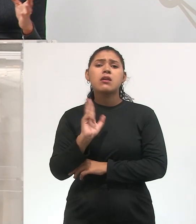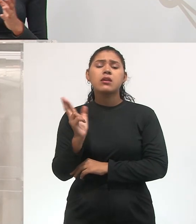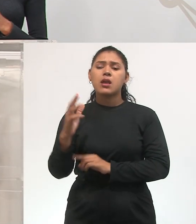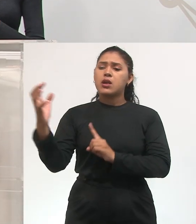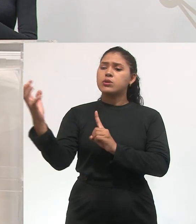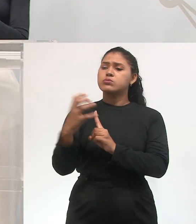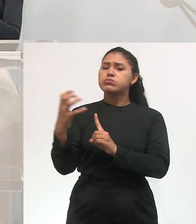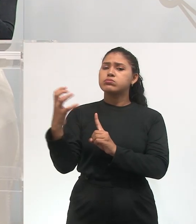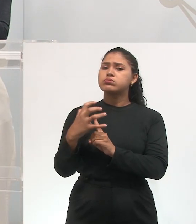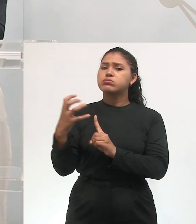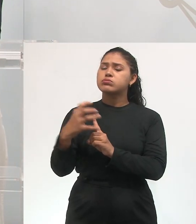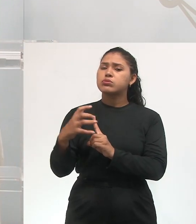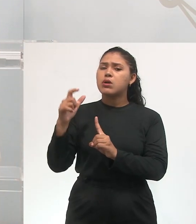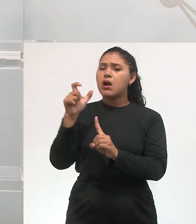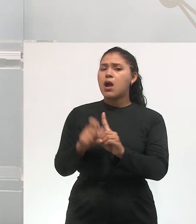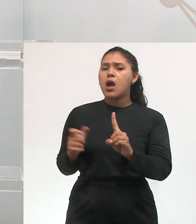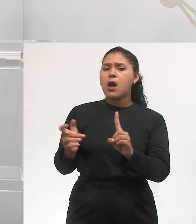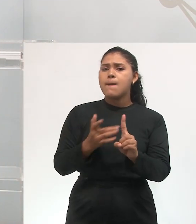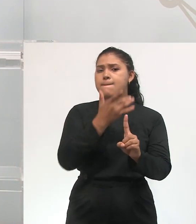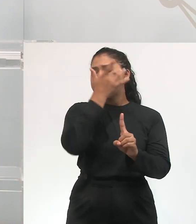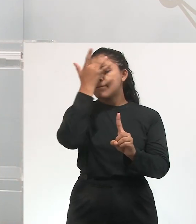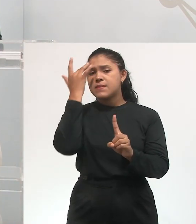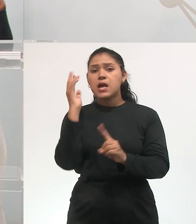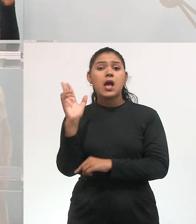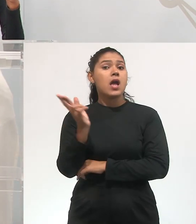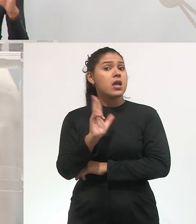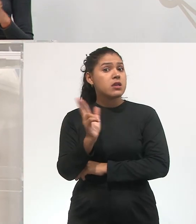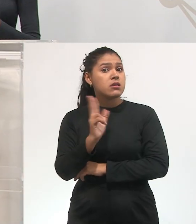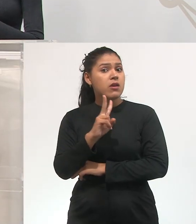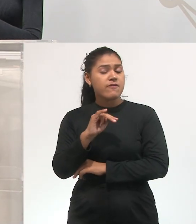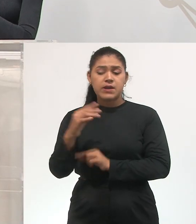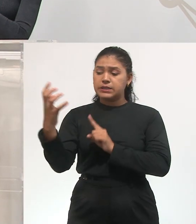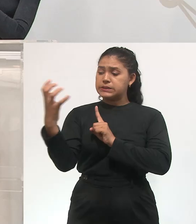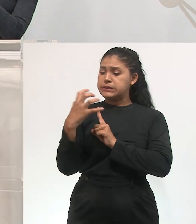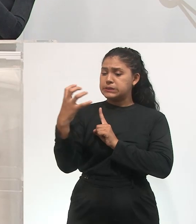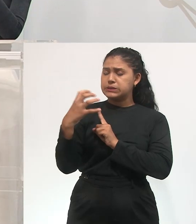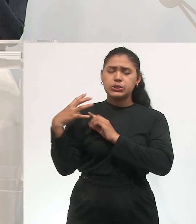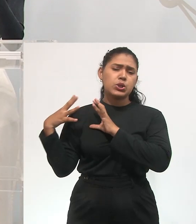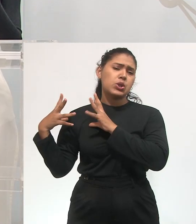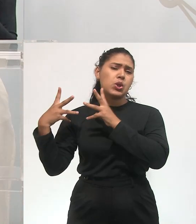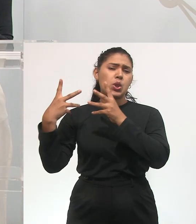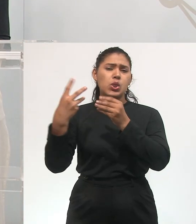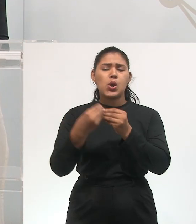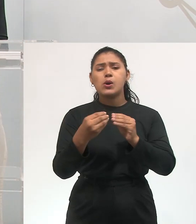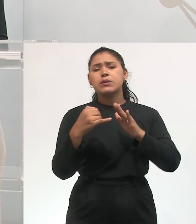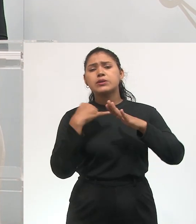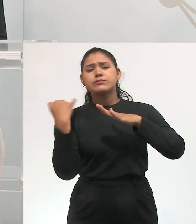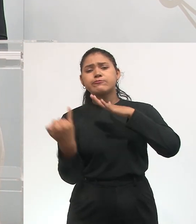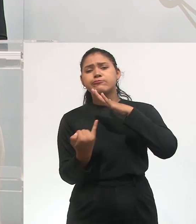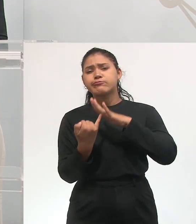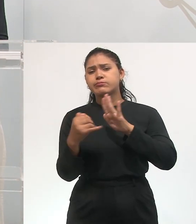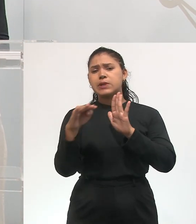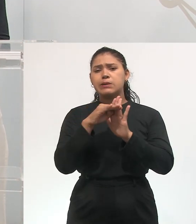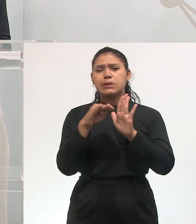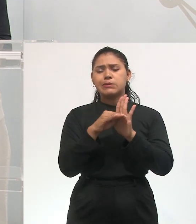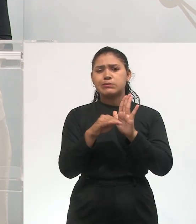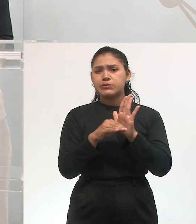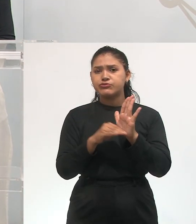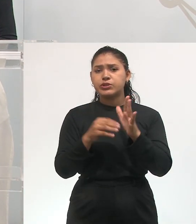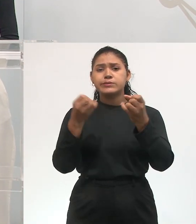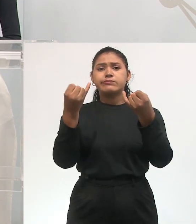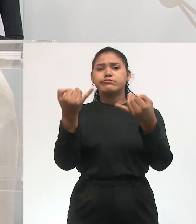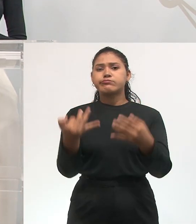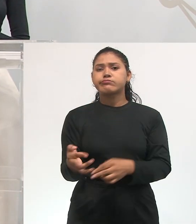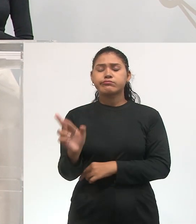vai moldar esse comportamento dos indivíduos, quem vai moldar todas essas instituições que nós acabamos